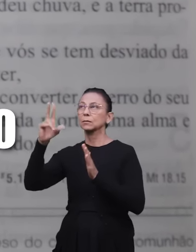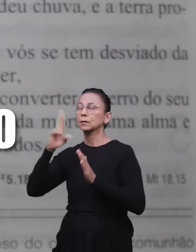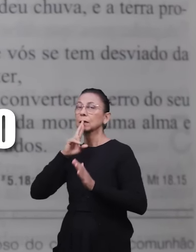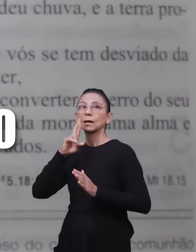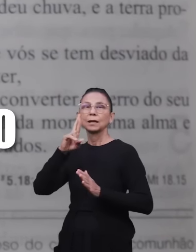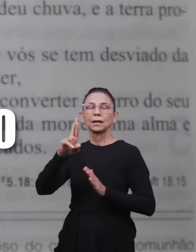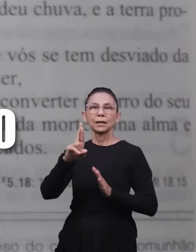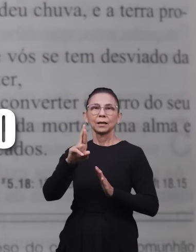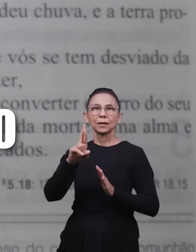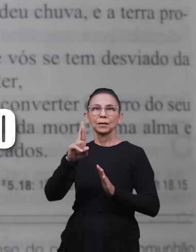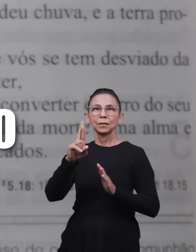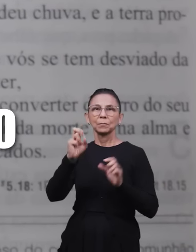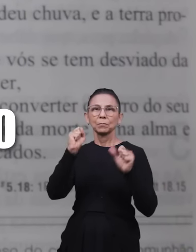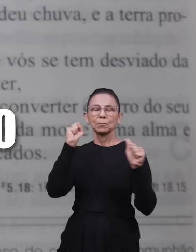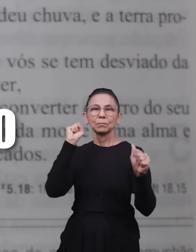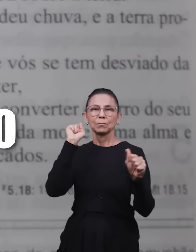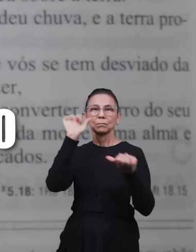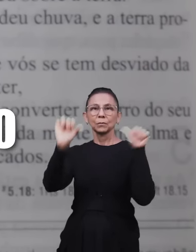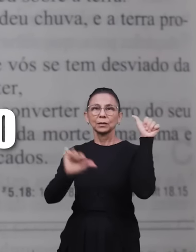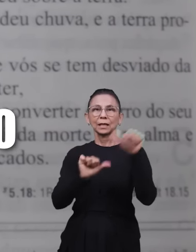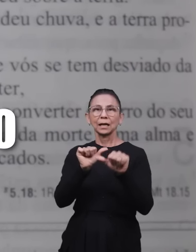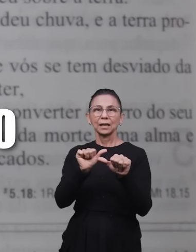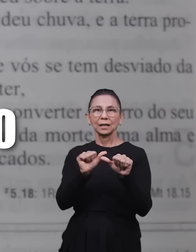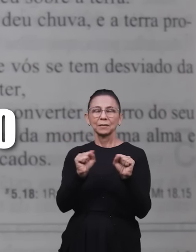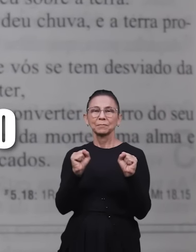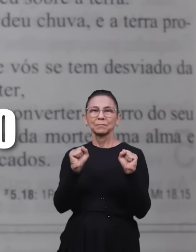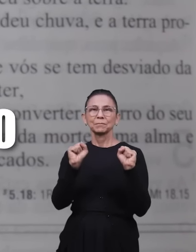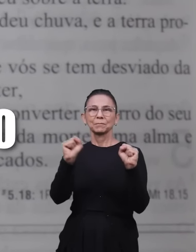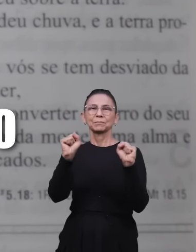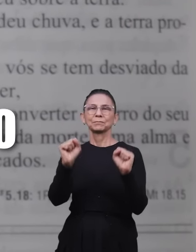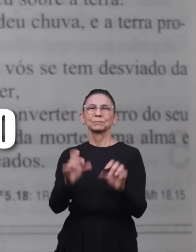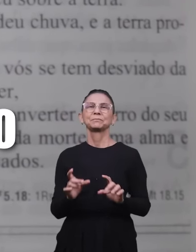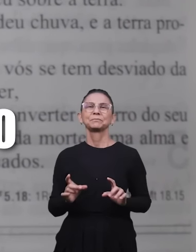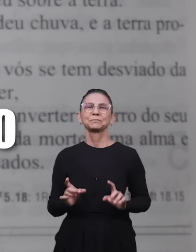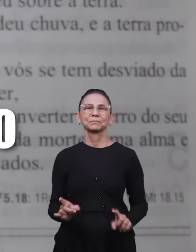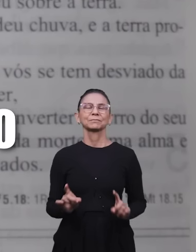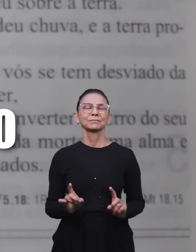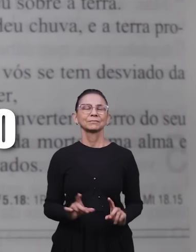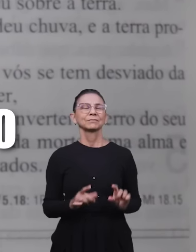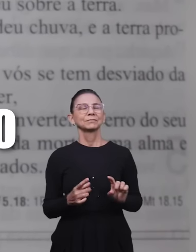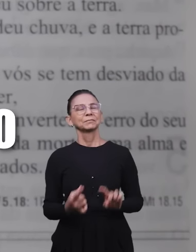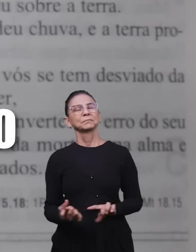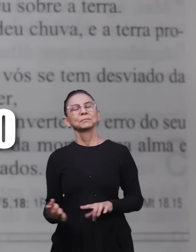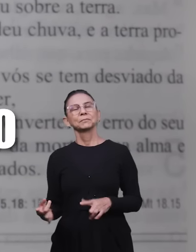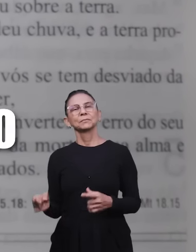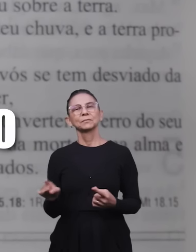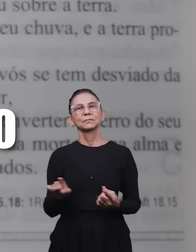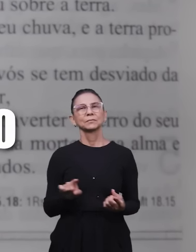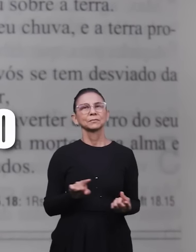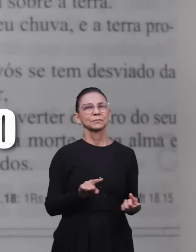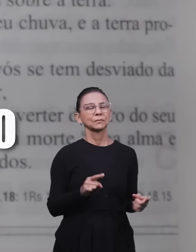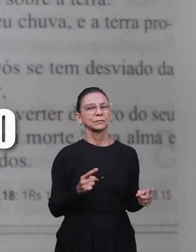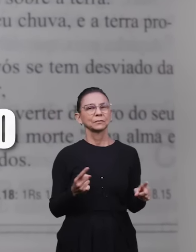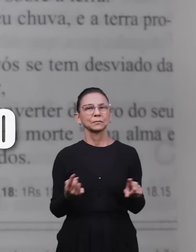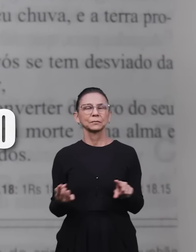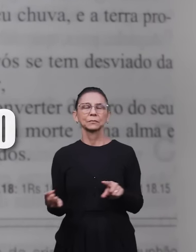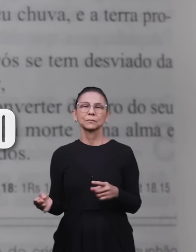em oração, tudo pode acontecer.